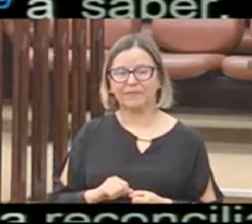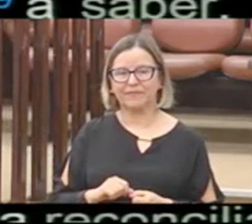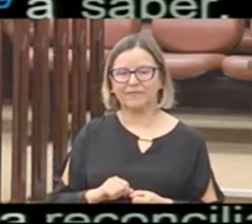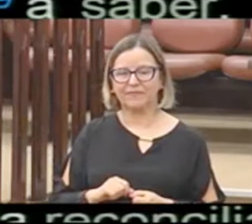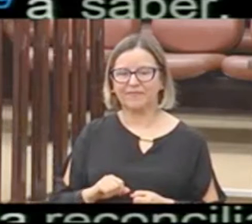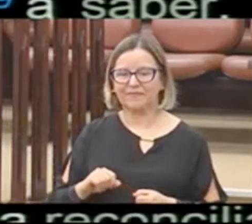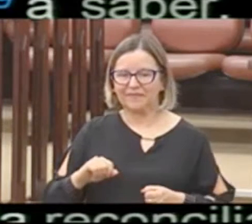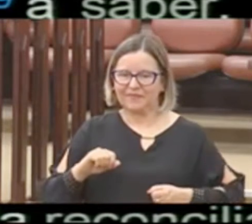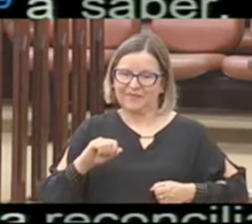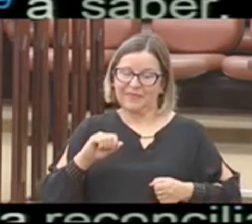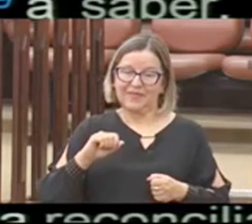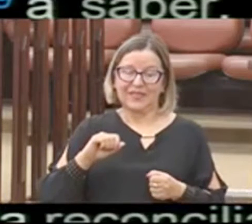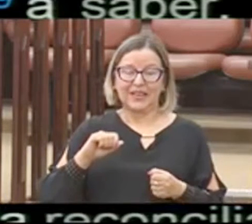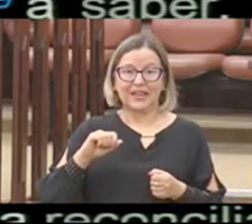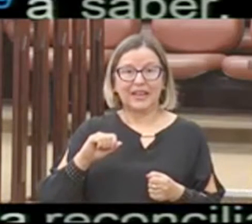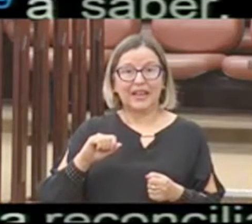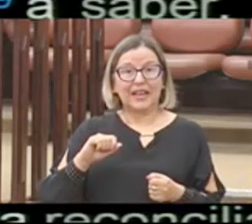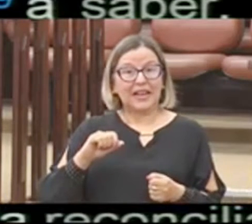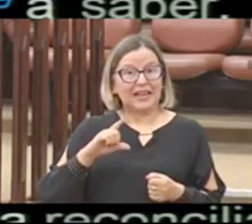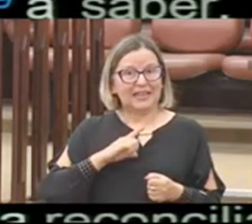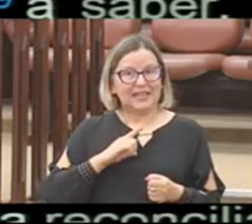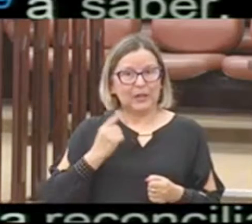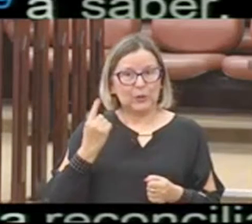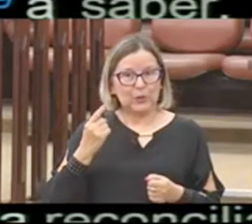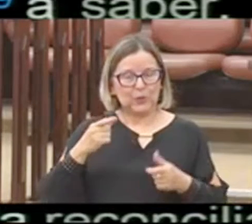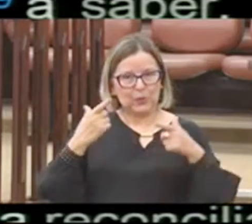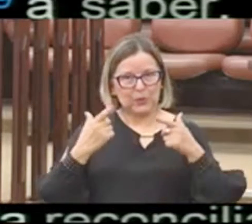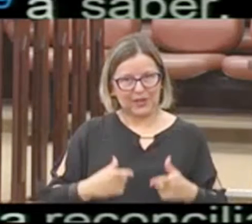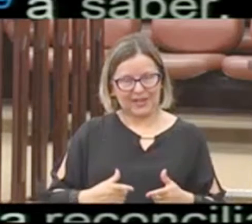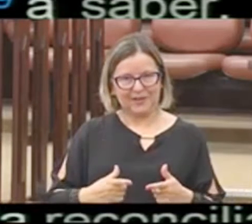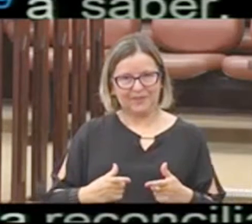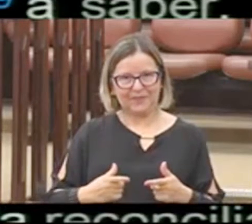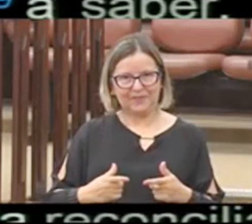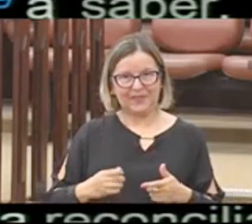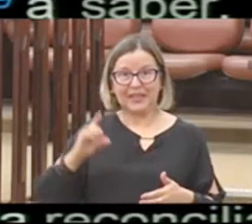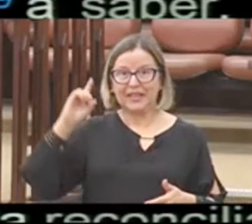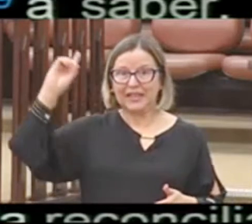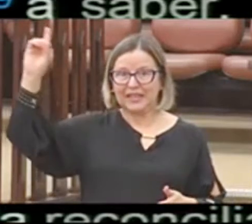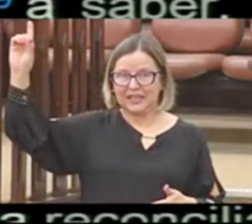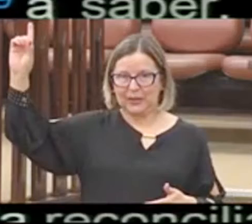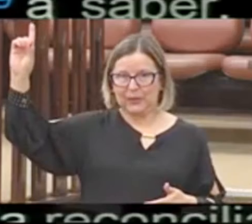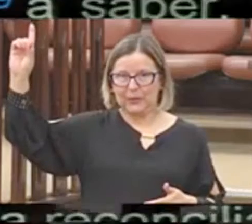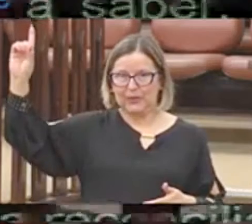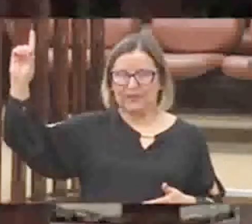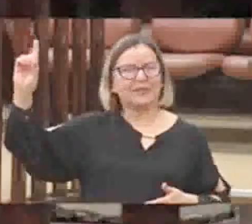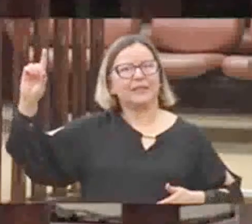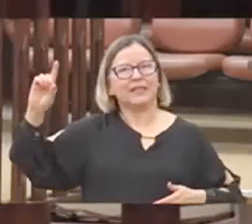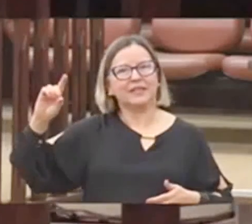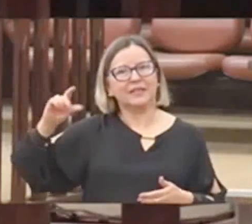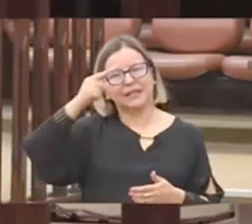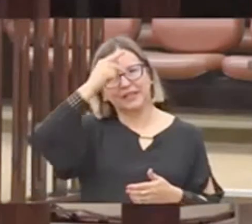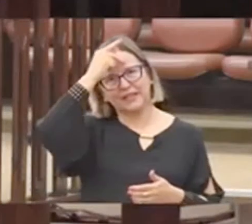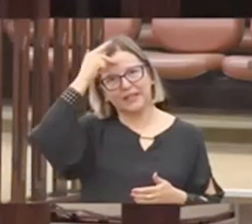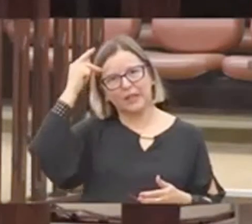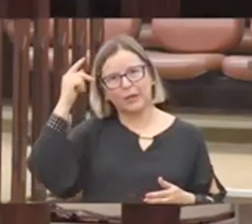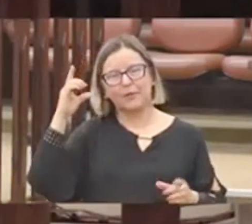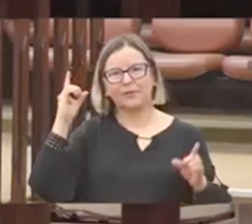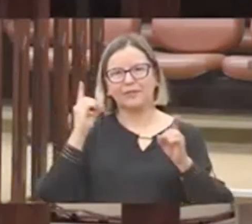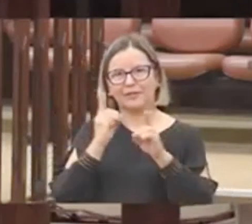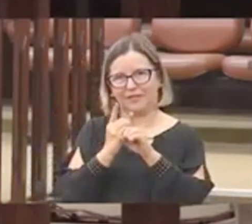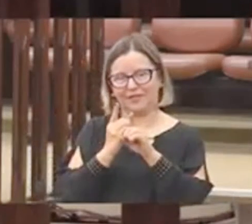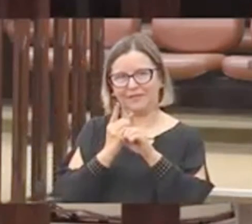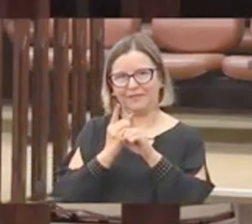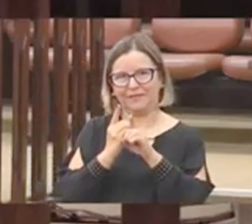homem têm de se encontrar. Ou será através da graça, ou será através do juízo.